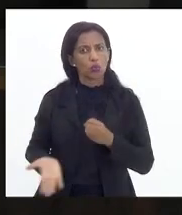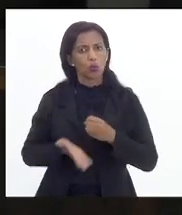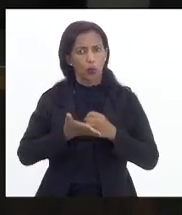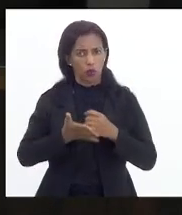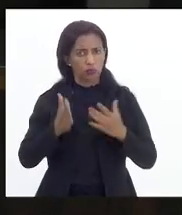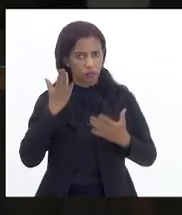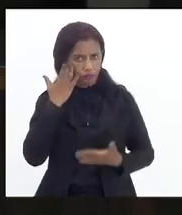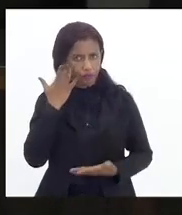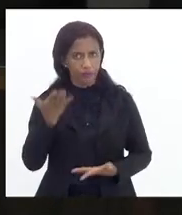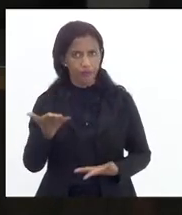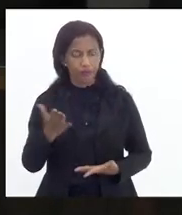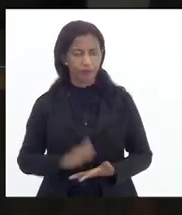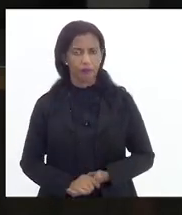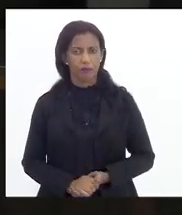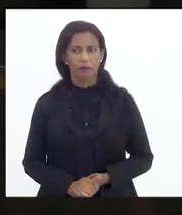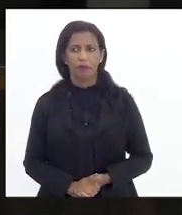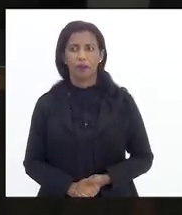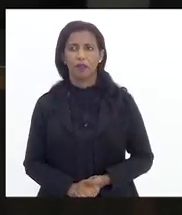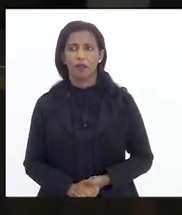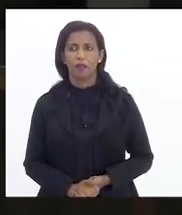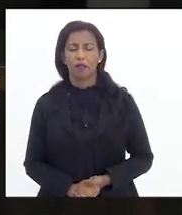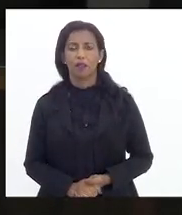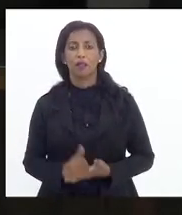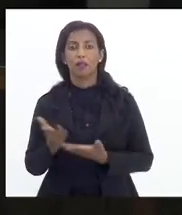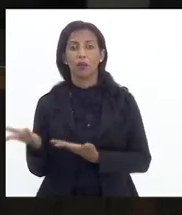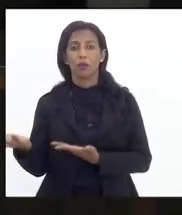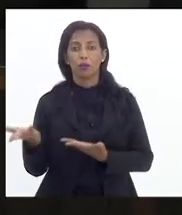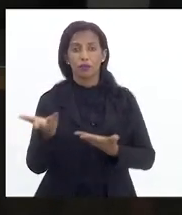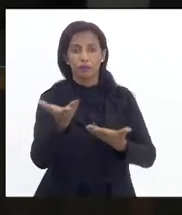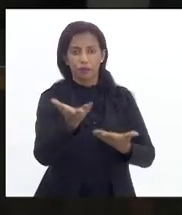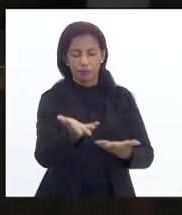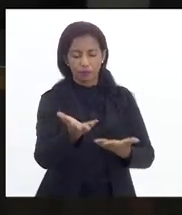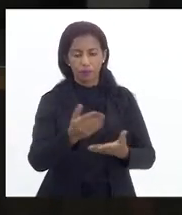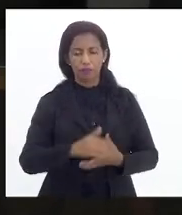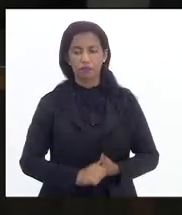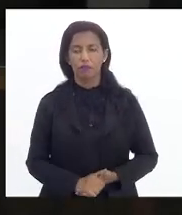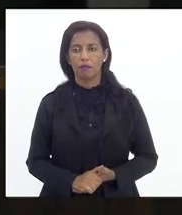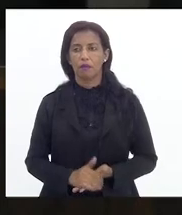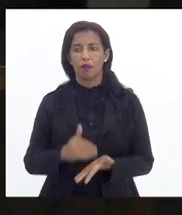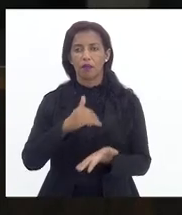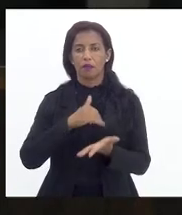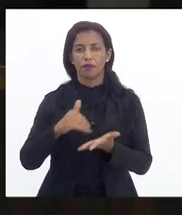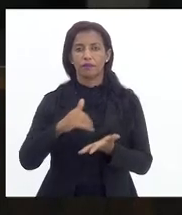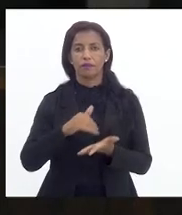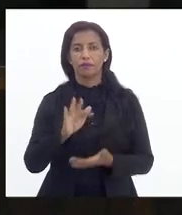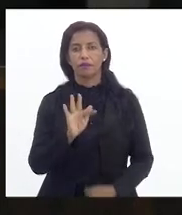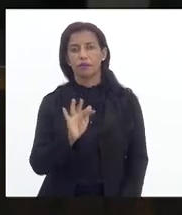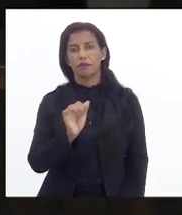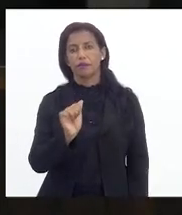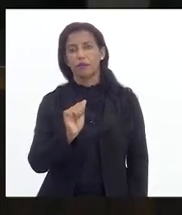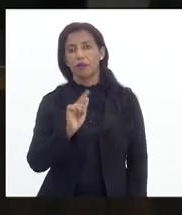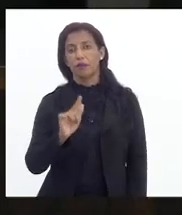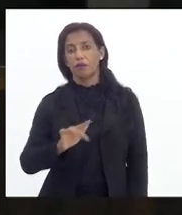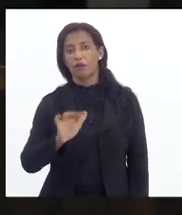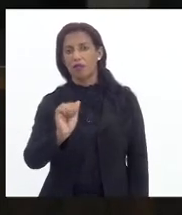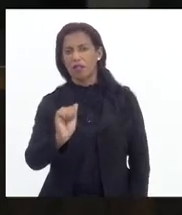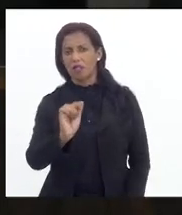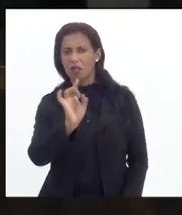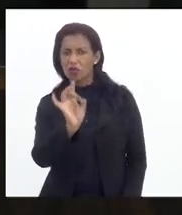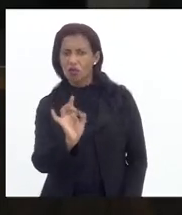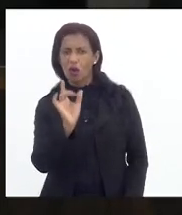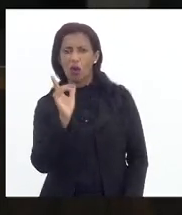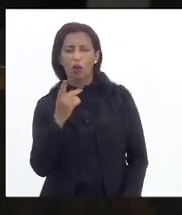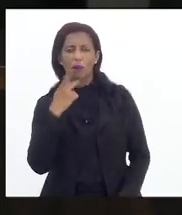então sem delongas eu passo a palavra ao secretário de fazenda Nelson Rocha que fará uma